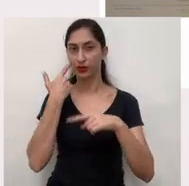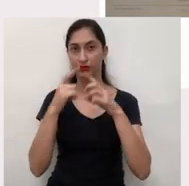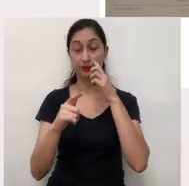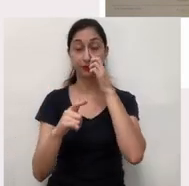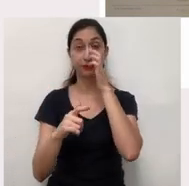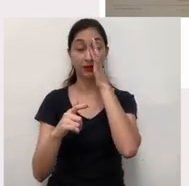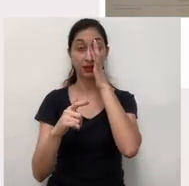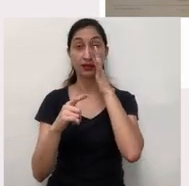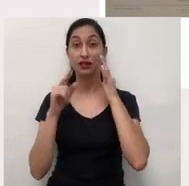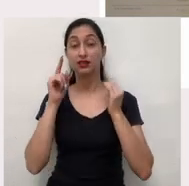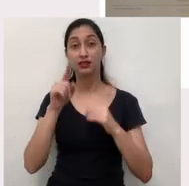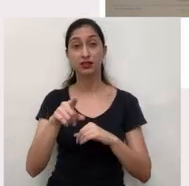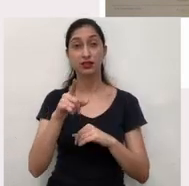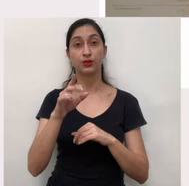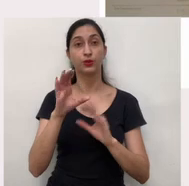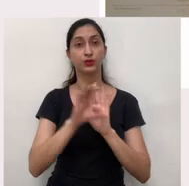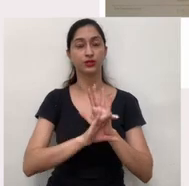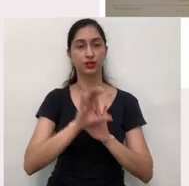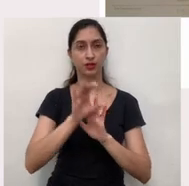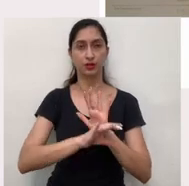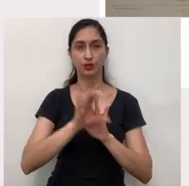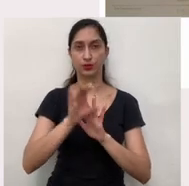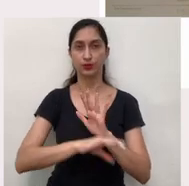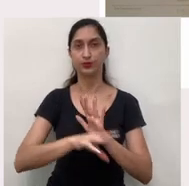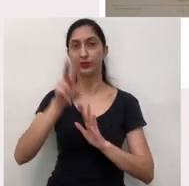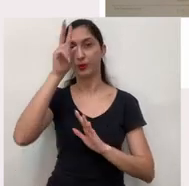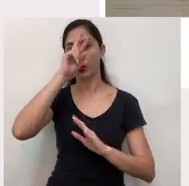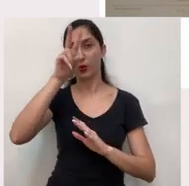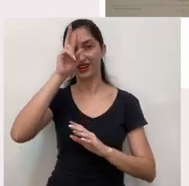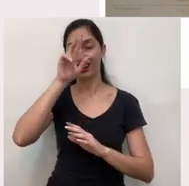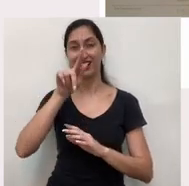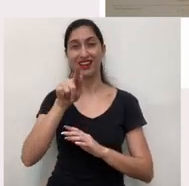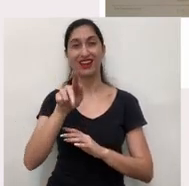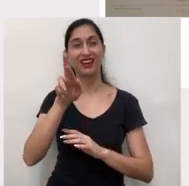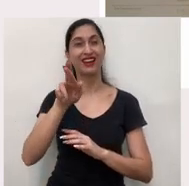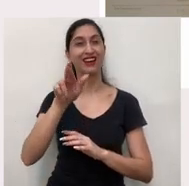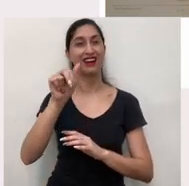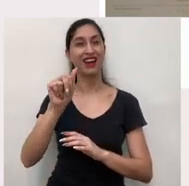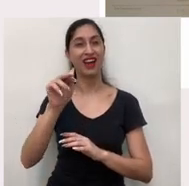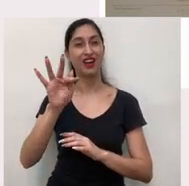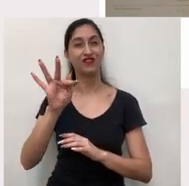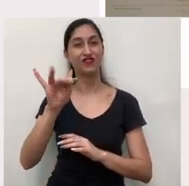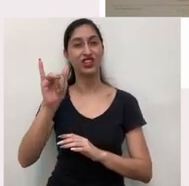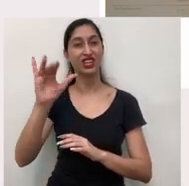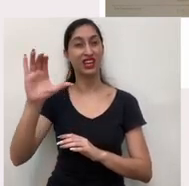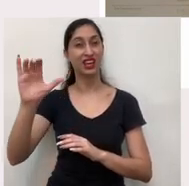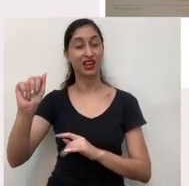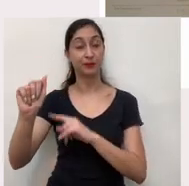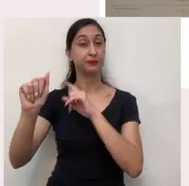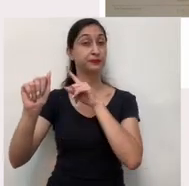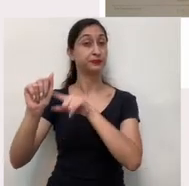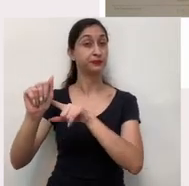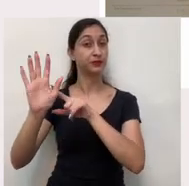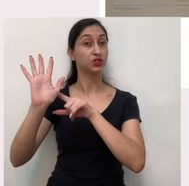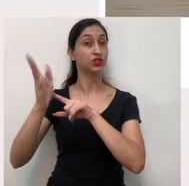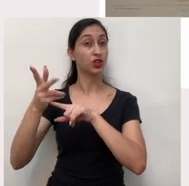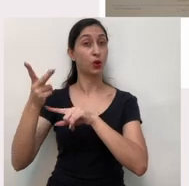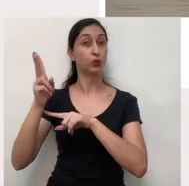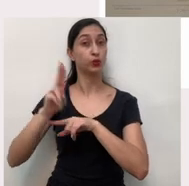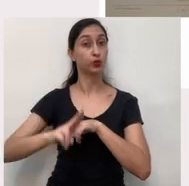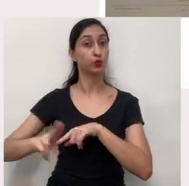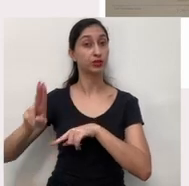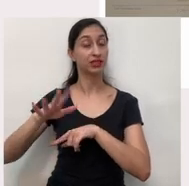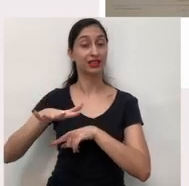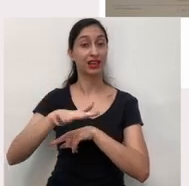conceito de memória gráfica é um conceito que vem sendo utilizado no campo